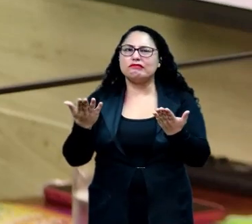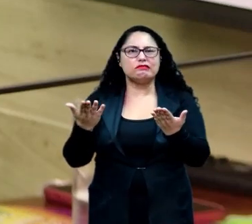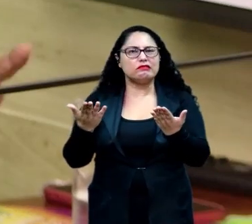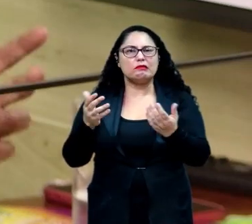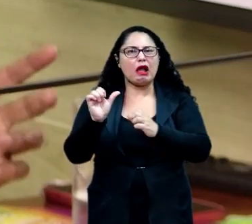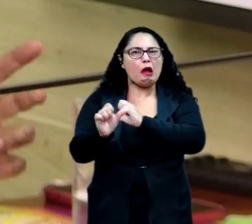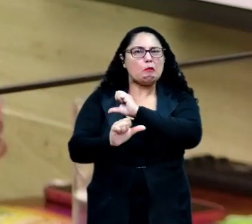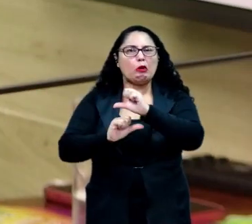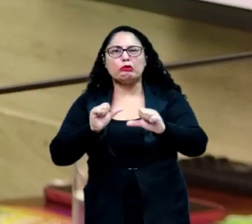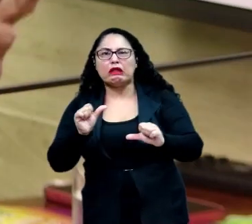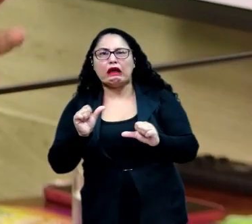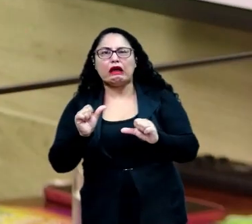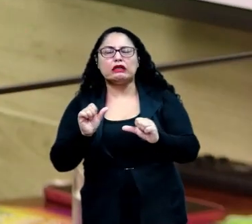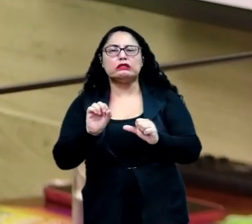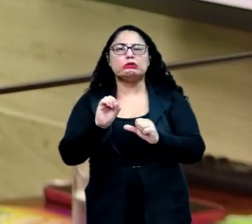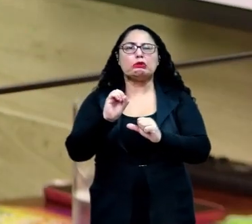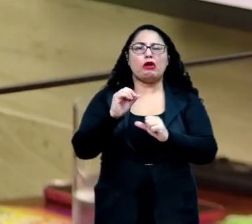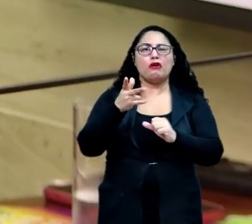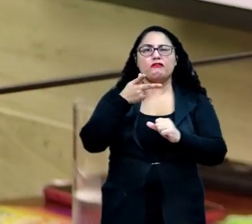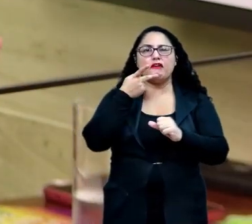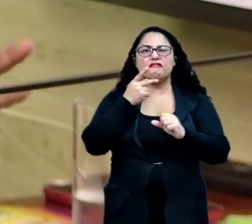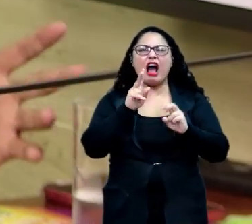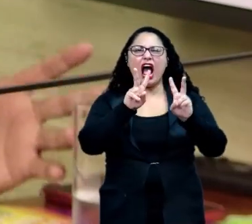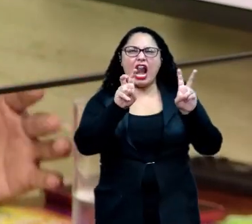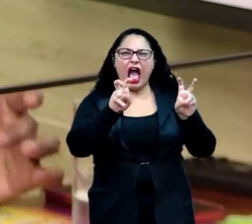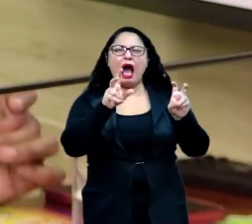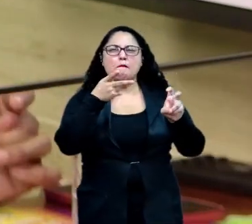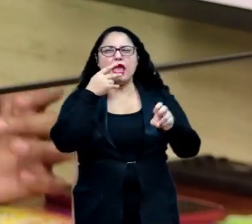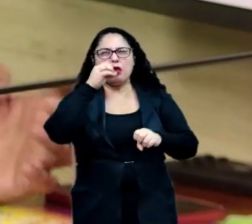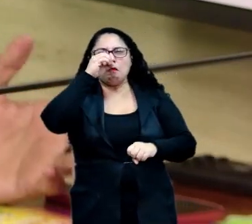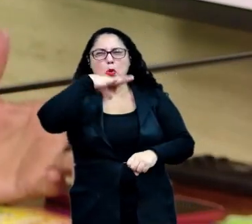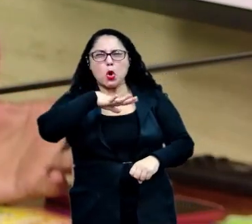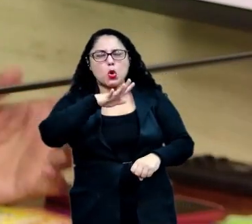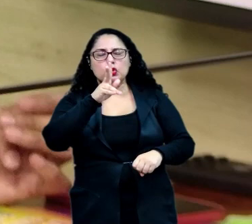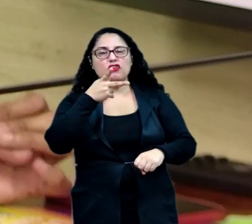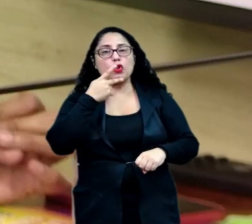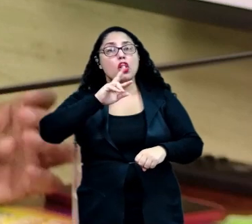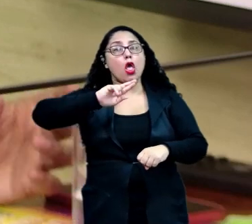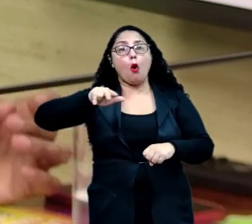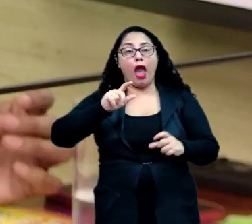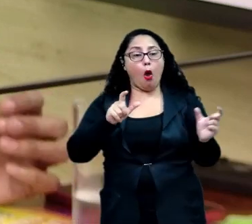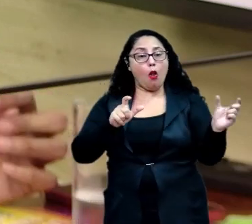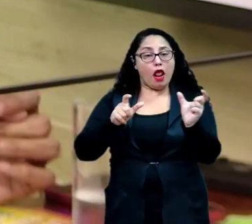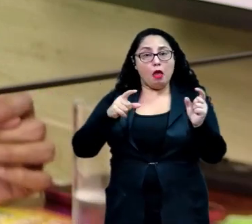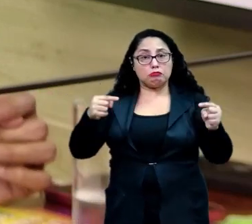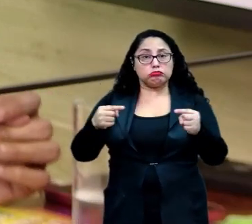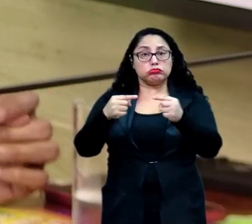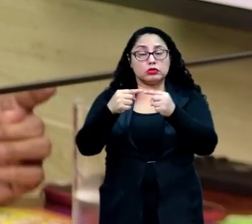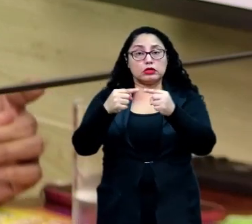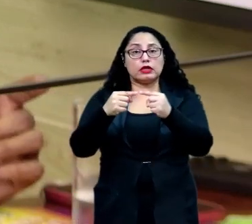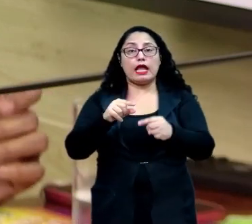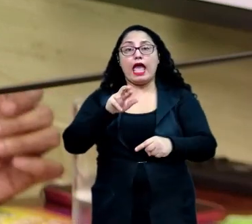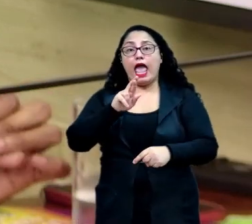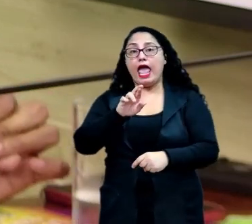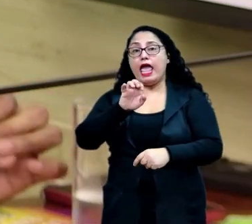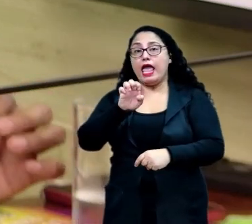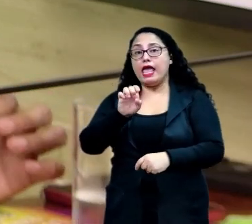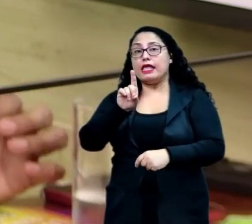para mudança, alteração. Eu vou falar bem grosseiramente, não é o termo mais adequado, o termo adequado é